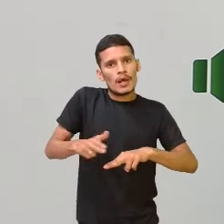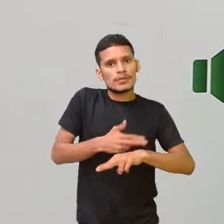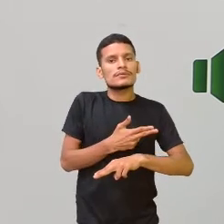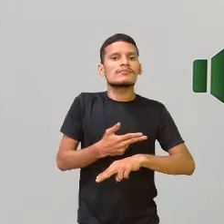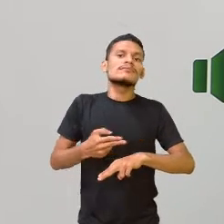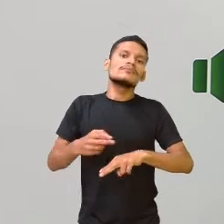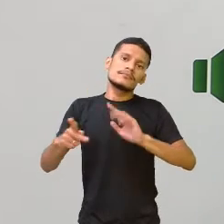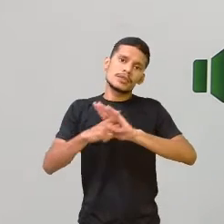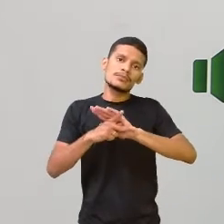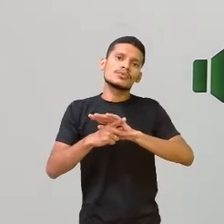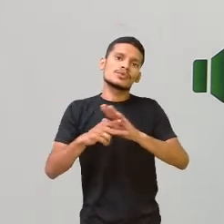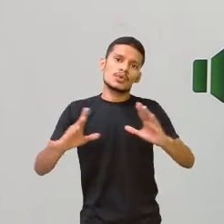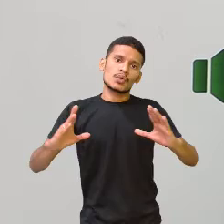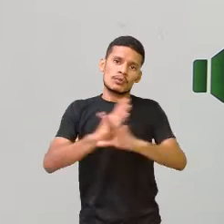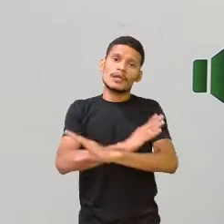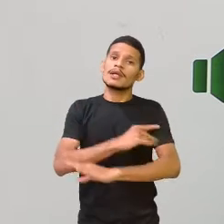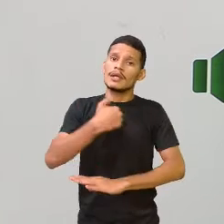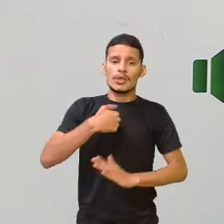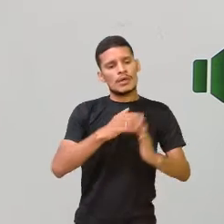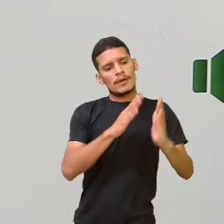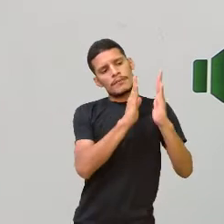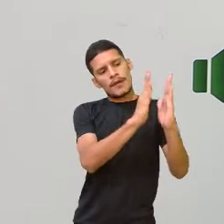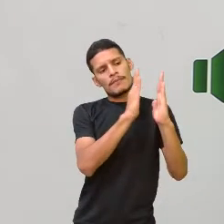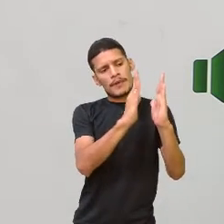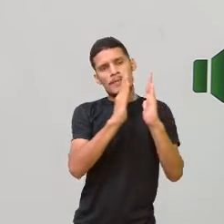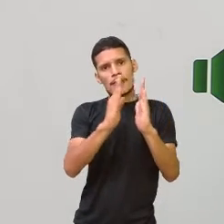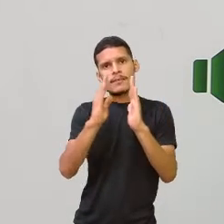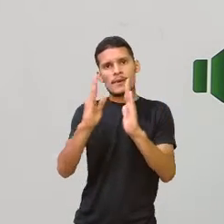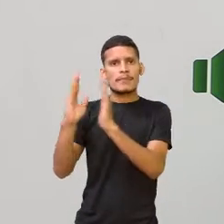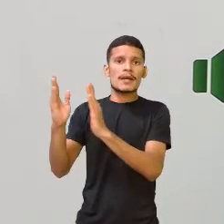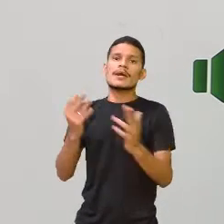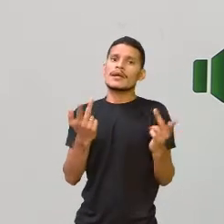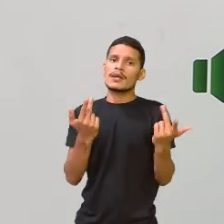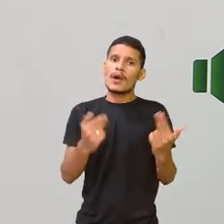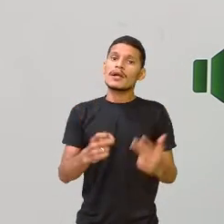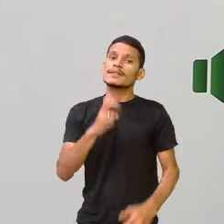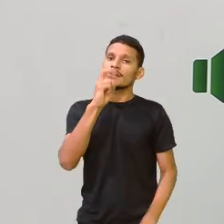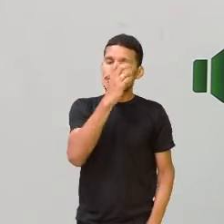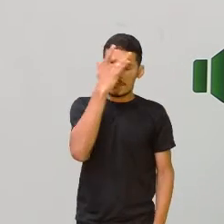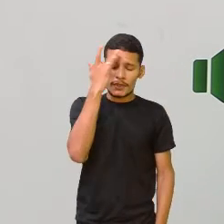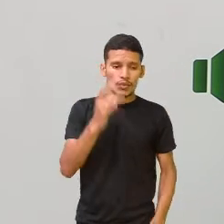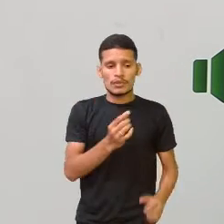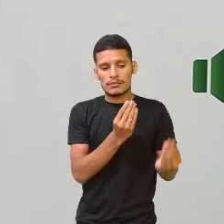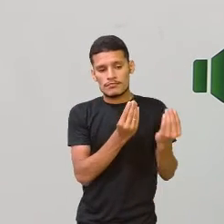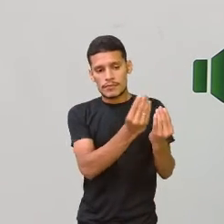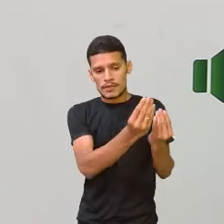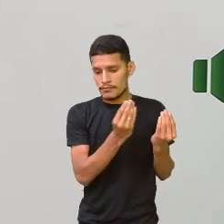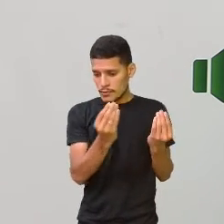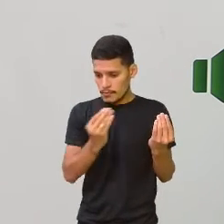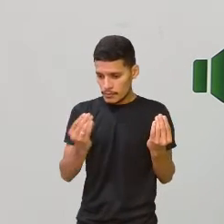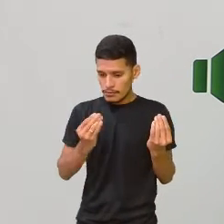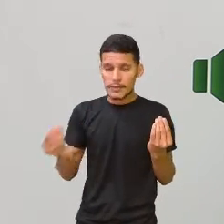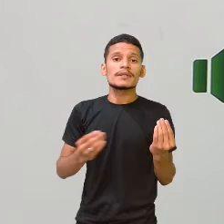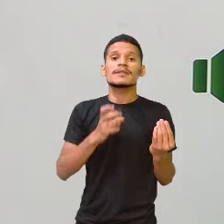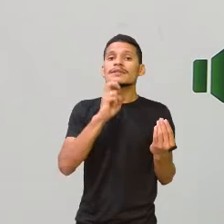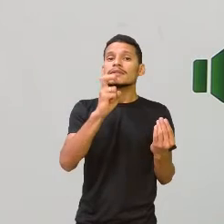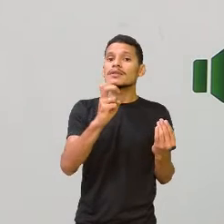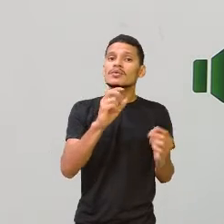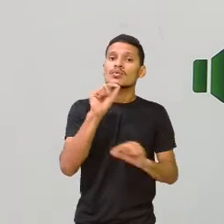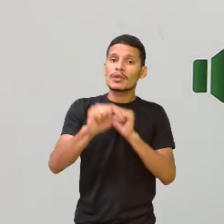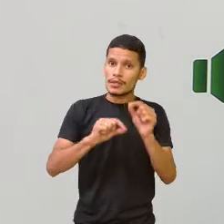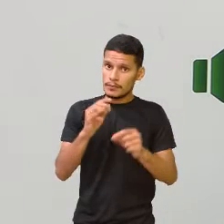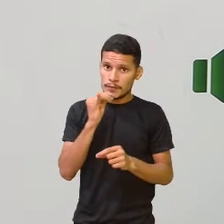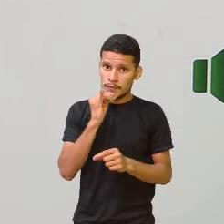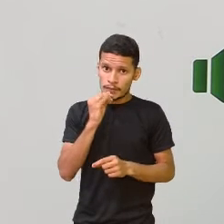partes iguais para dividir, neste caso aqui, entre 5 pessoas. Como não tem 5, aqui